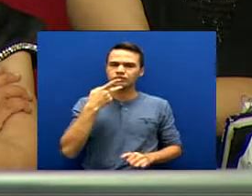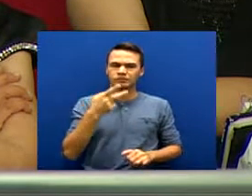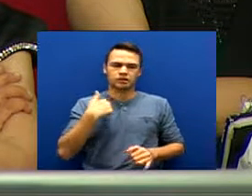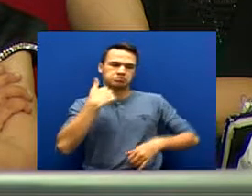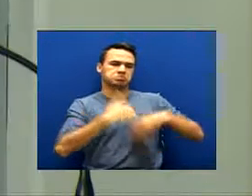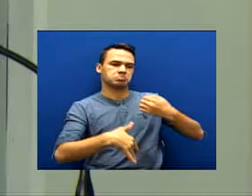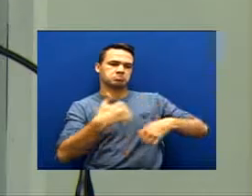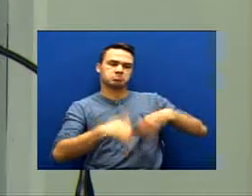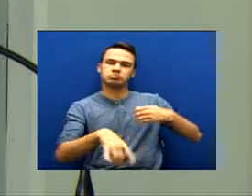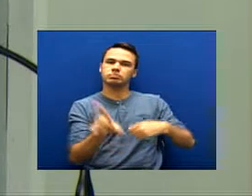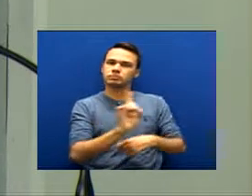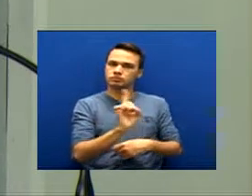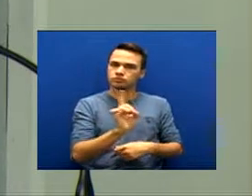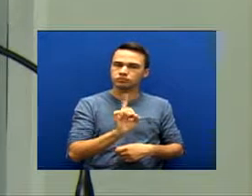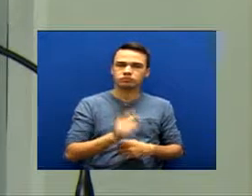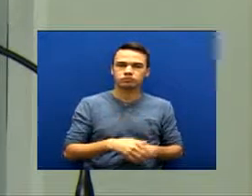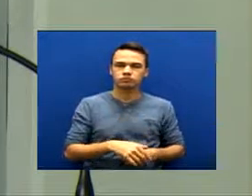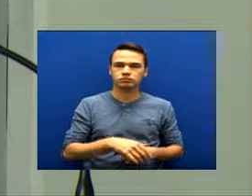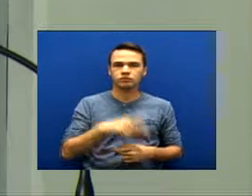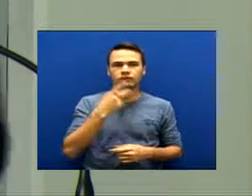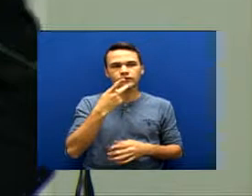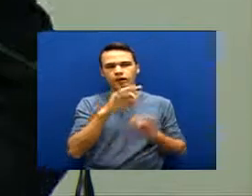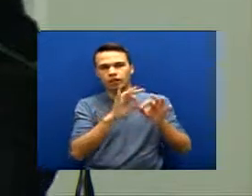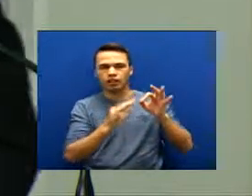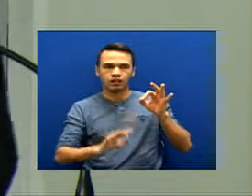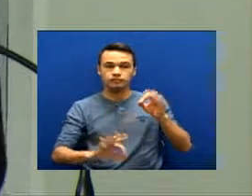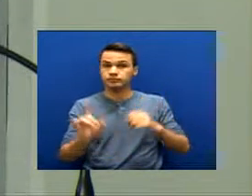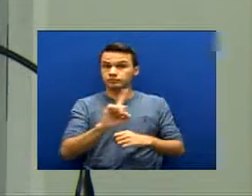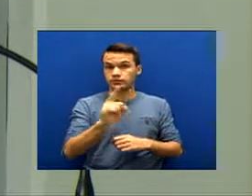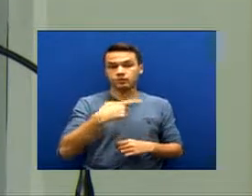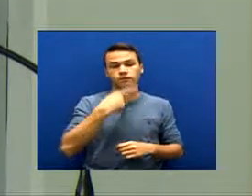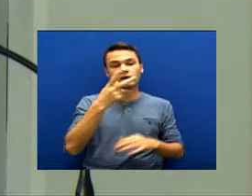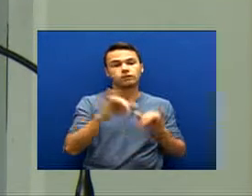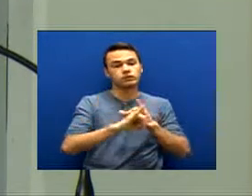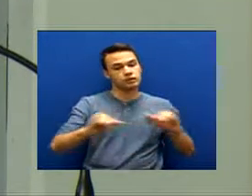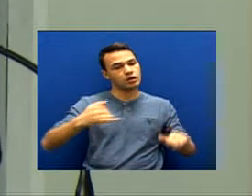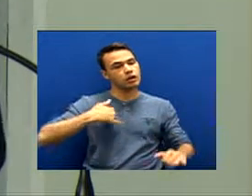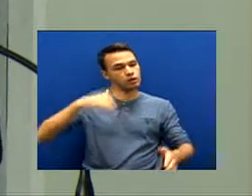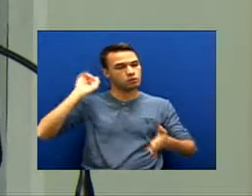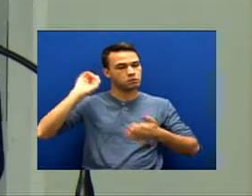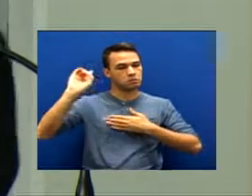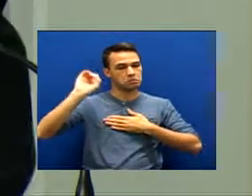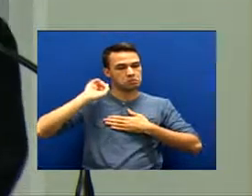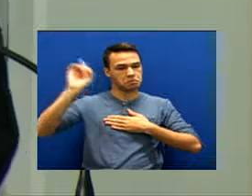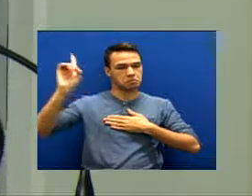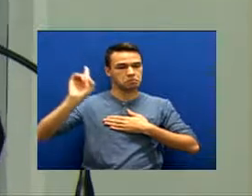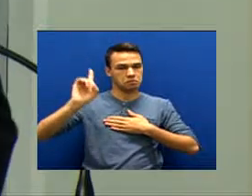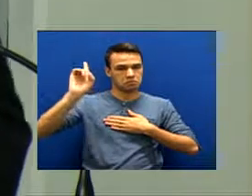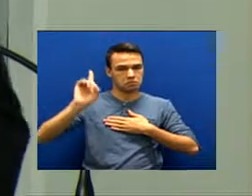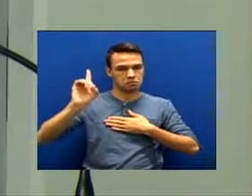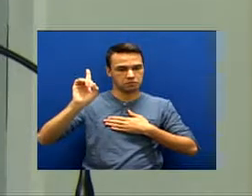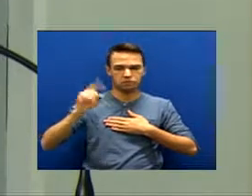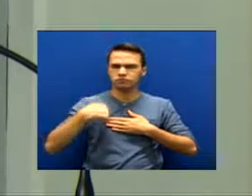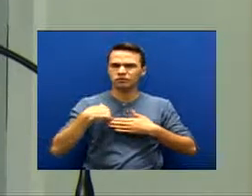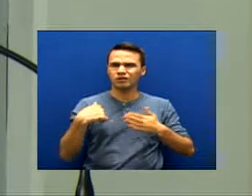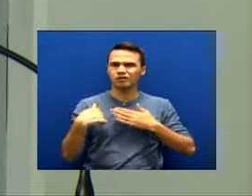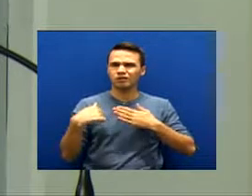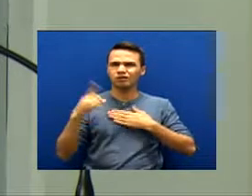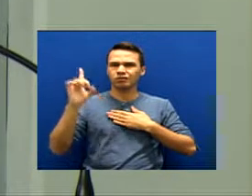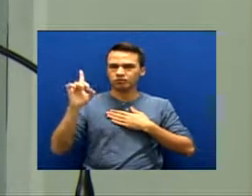na Bíblia, por exemplo, em Gênesis, capítulo de número 17, quando Deus fala a Abraão, ele